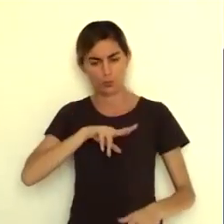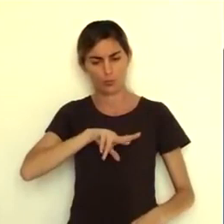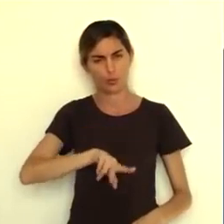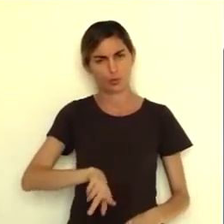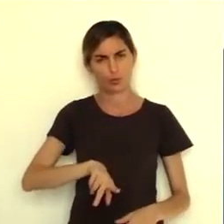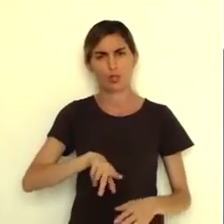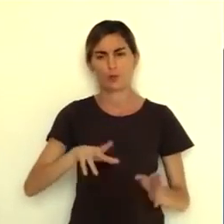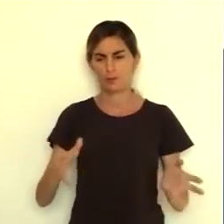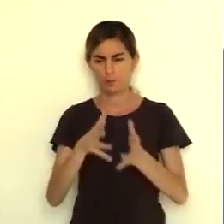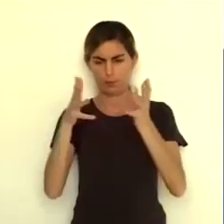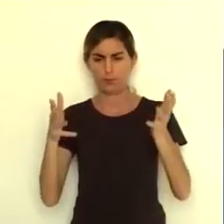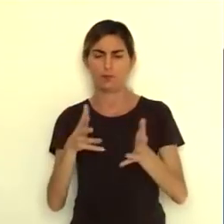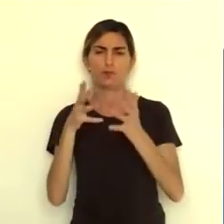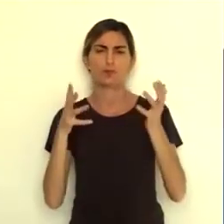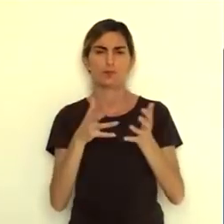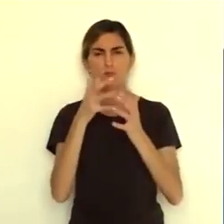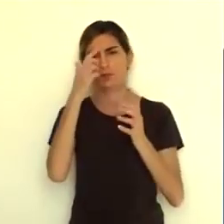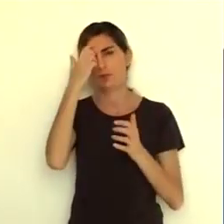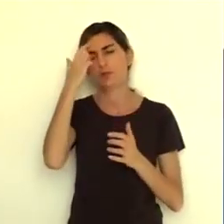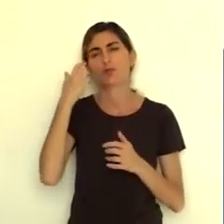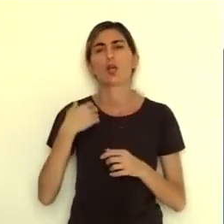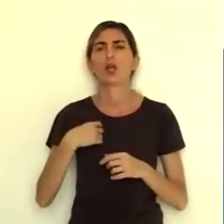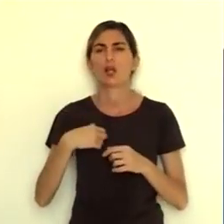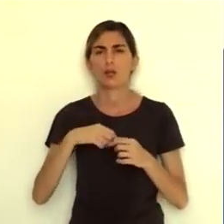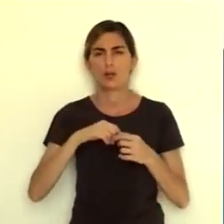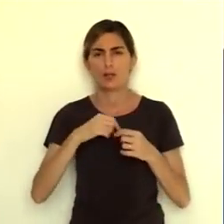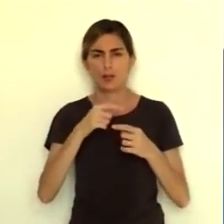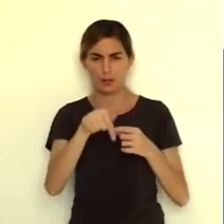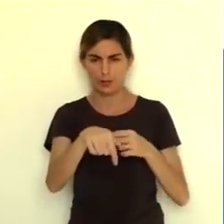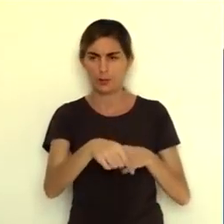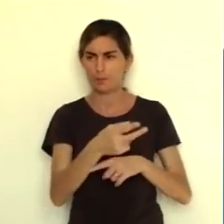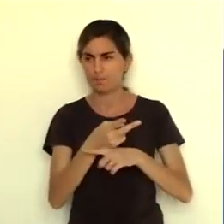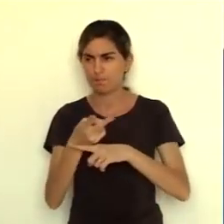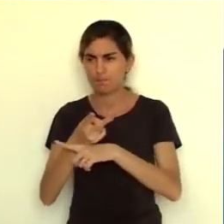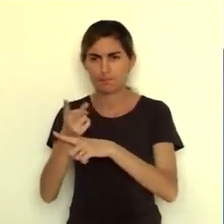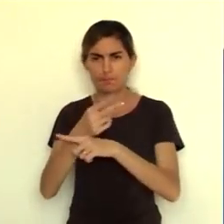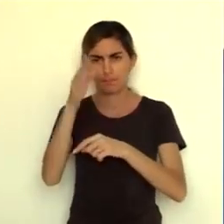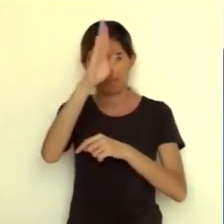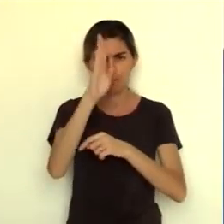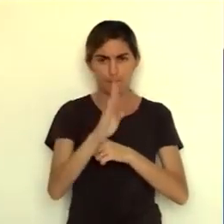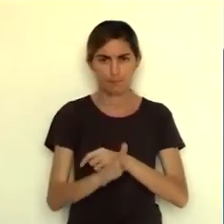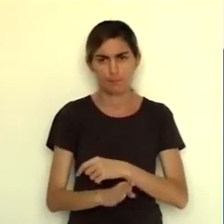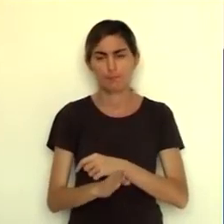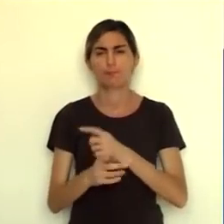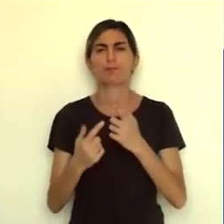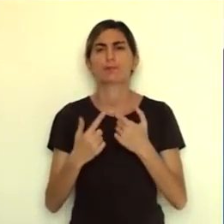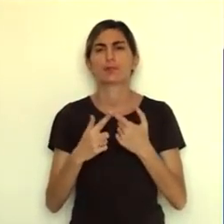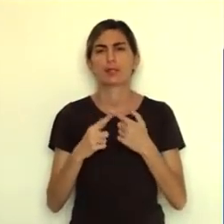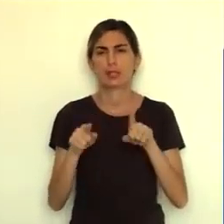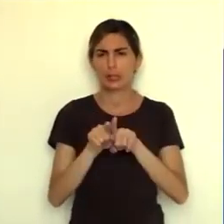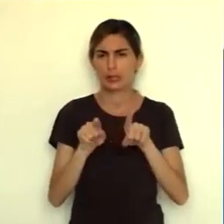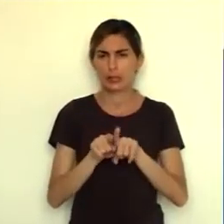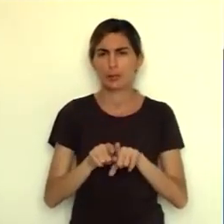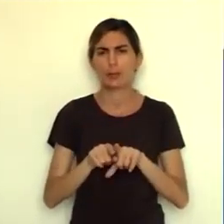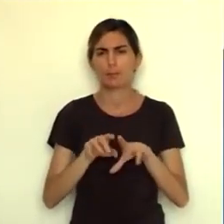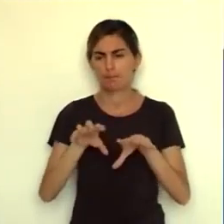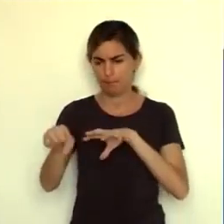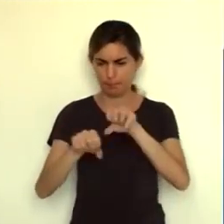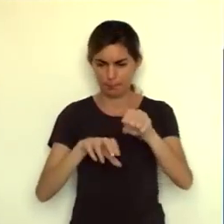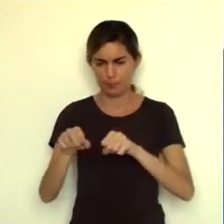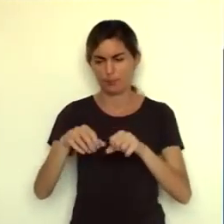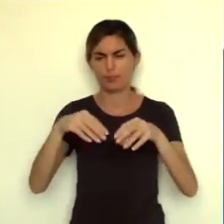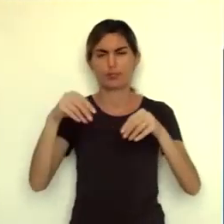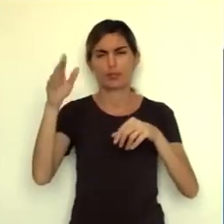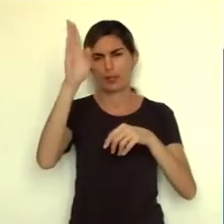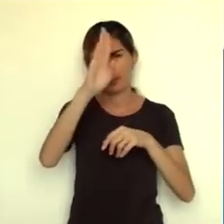portugueses investiram pesado nessa exploração aqui no território brasileiro, e essa